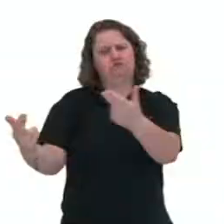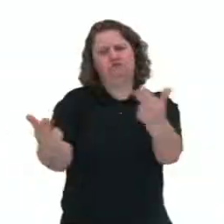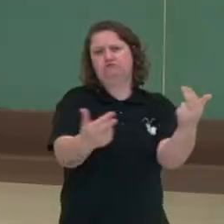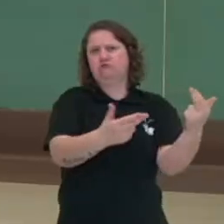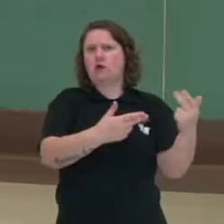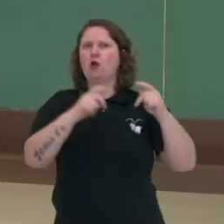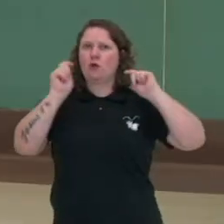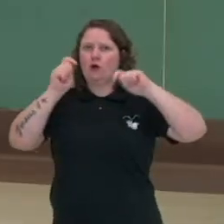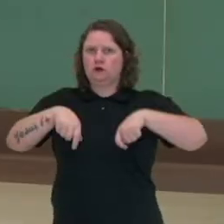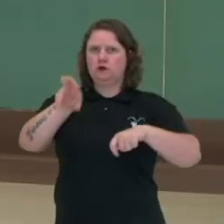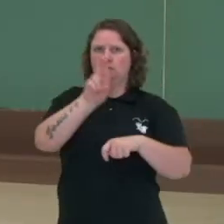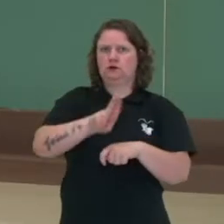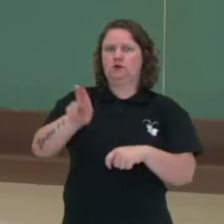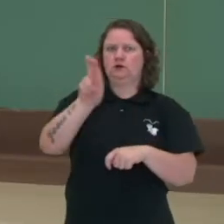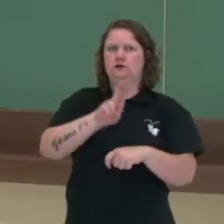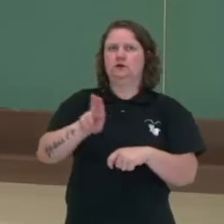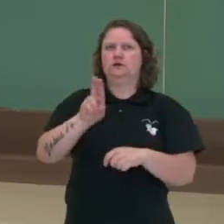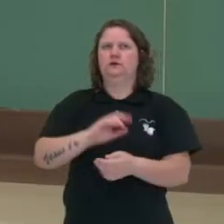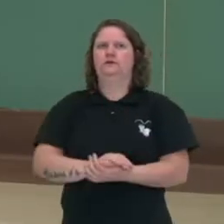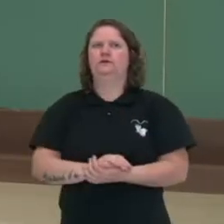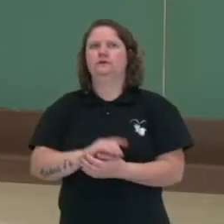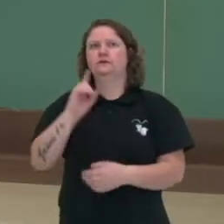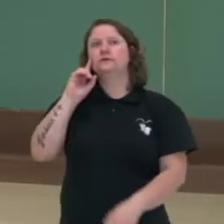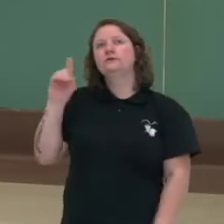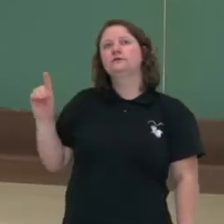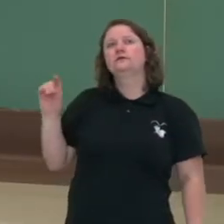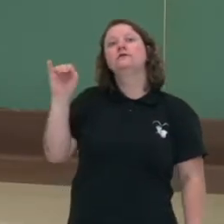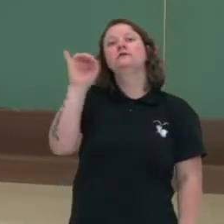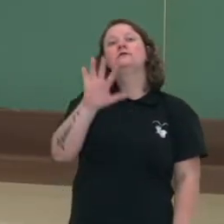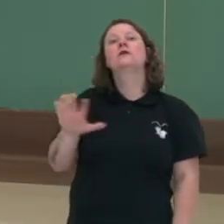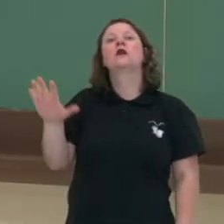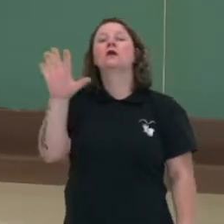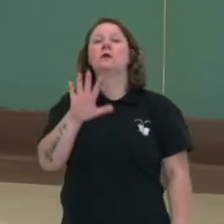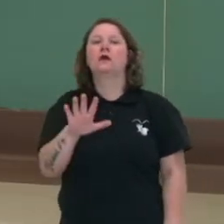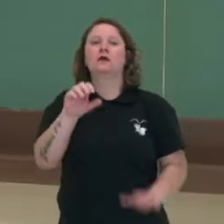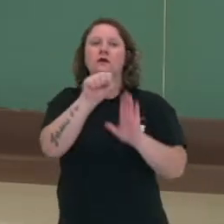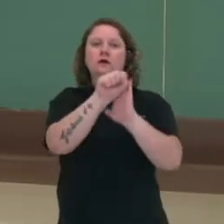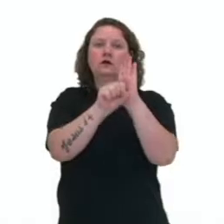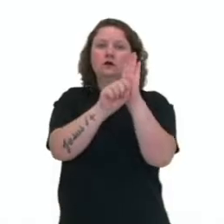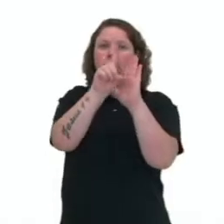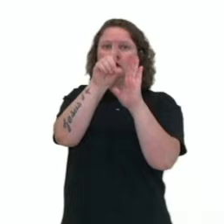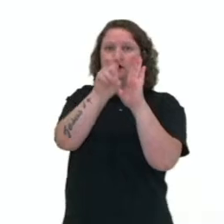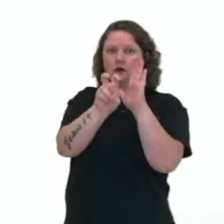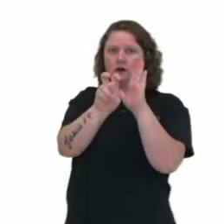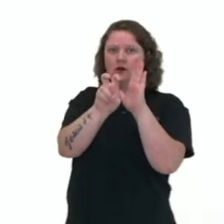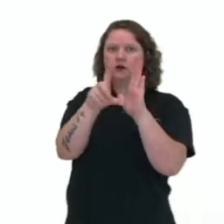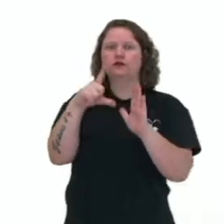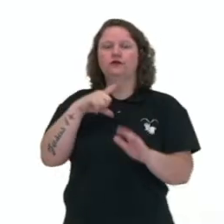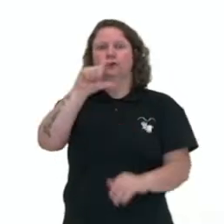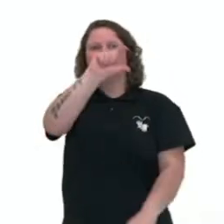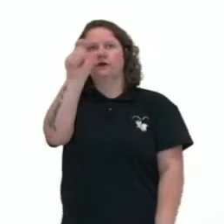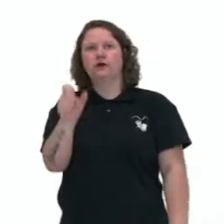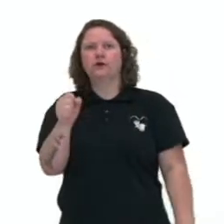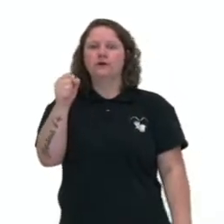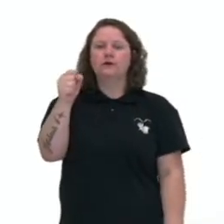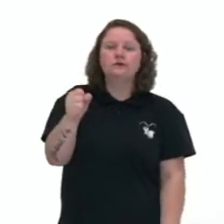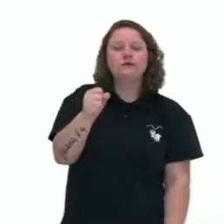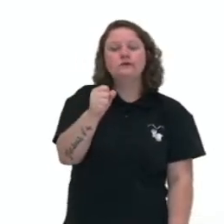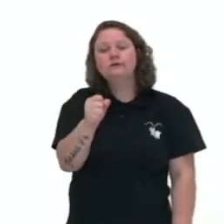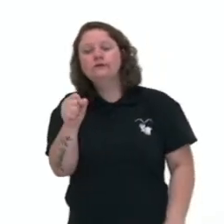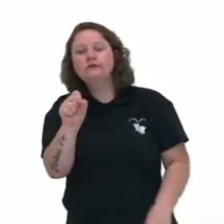Comum. Vocês têm um desenho do século XV representando pastores com ovelhas cercadas num